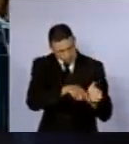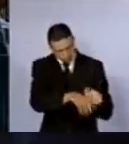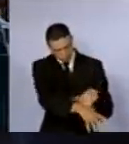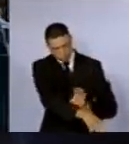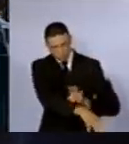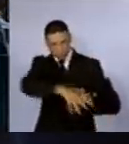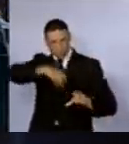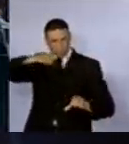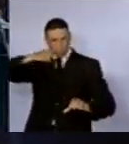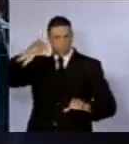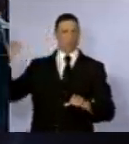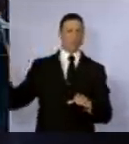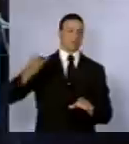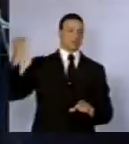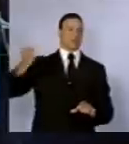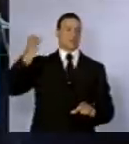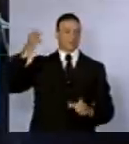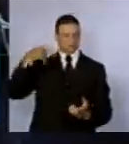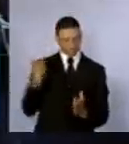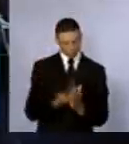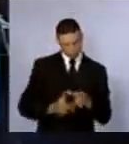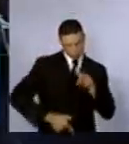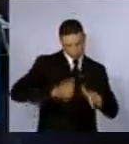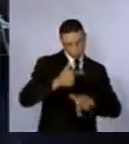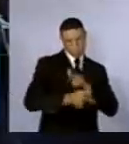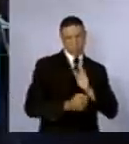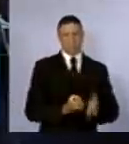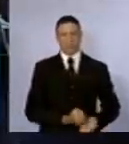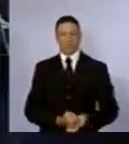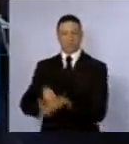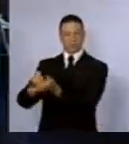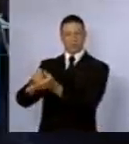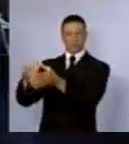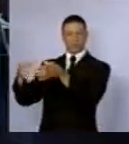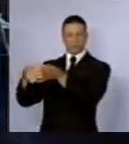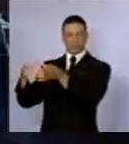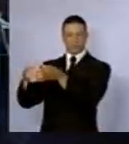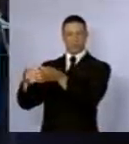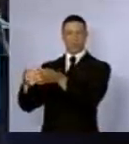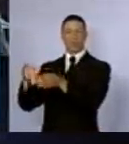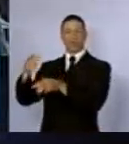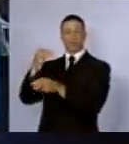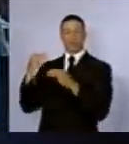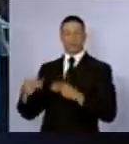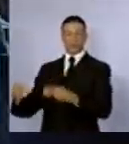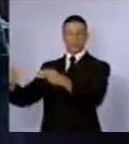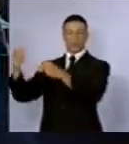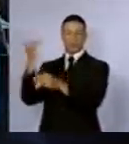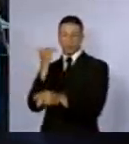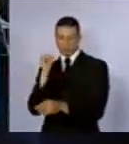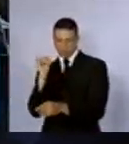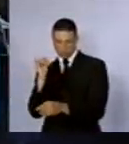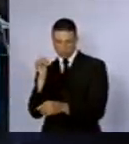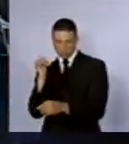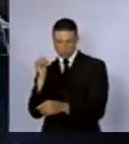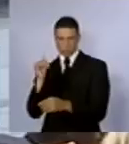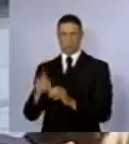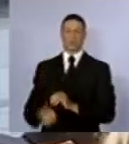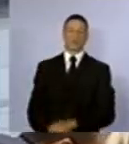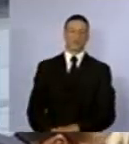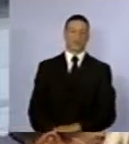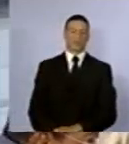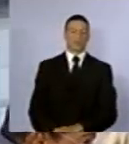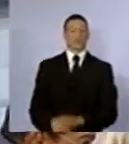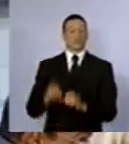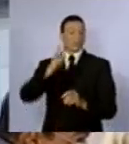importante do setor e que poderia fazer esse trabalho, né, em apoio ao Ministério de Minas e Energia, né. Outra questão fundamental é que essa